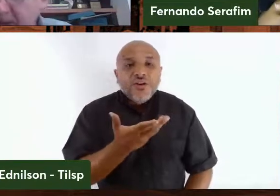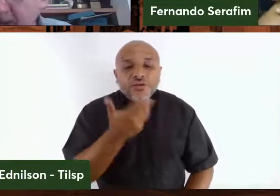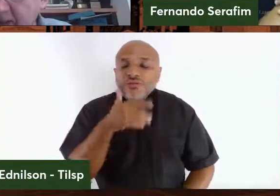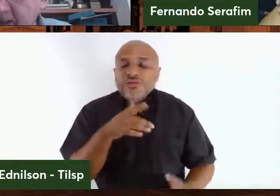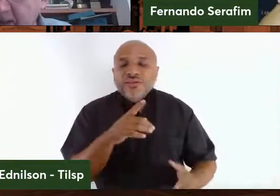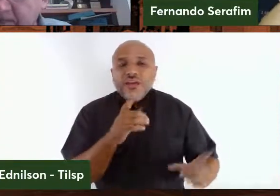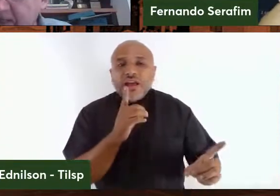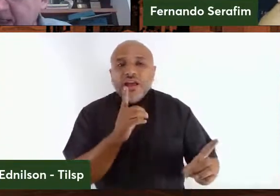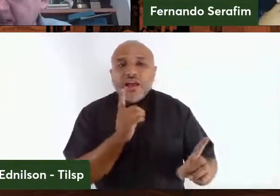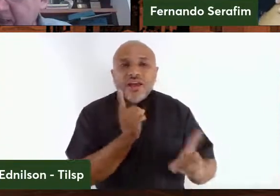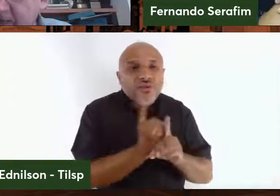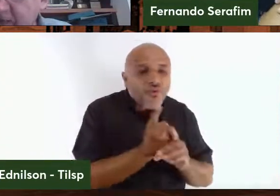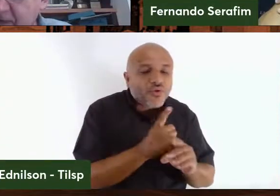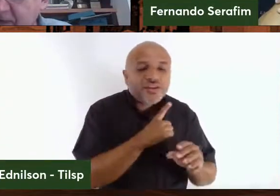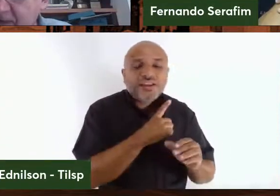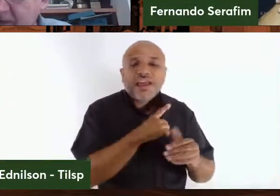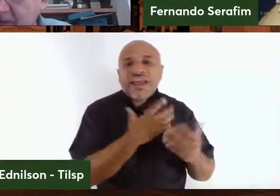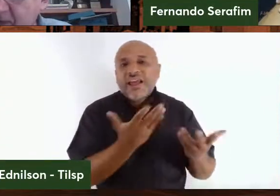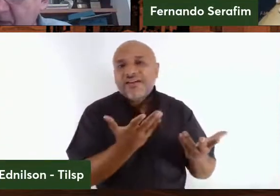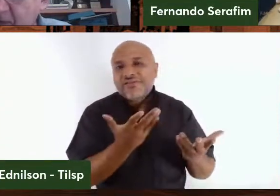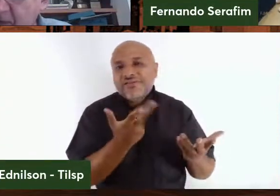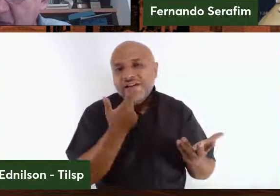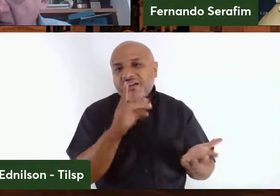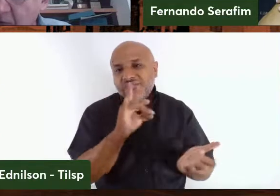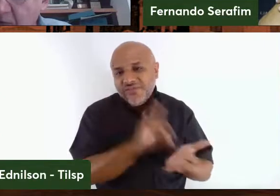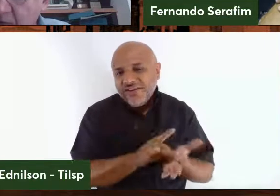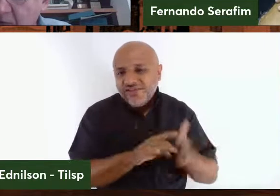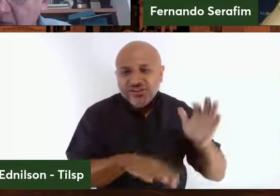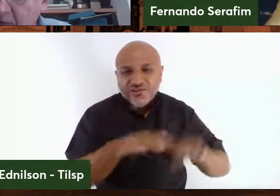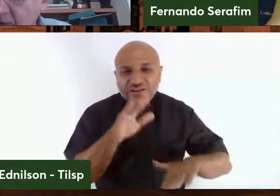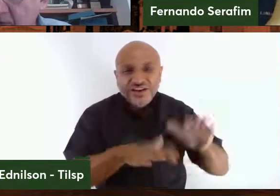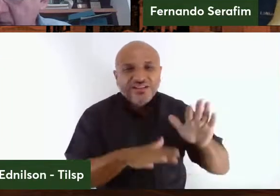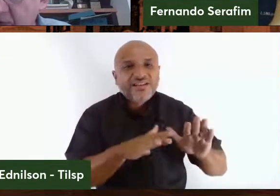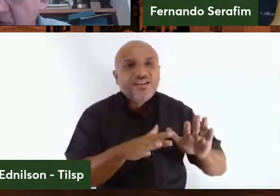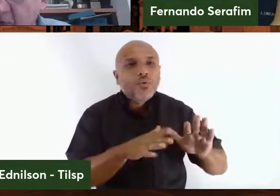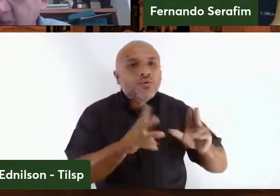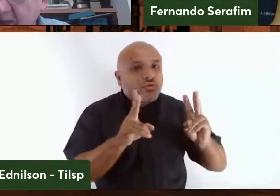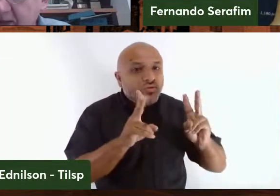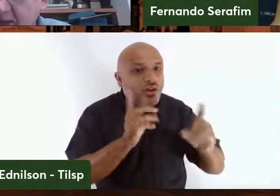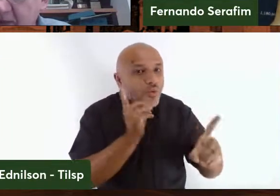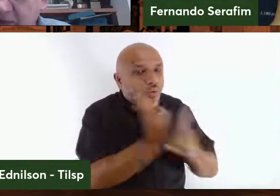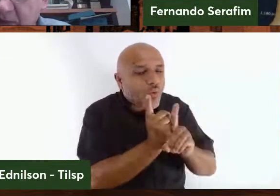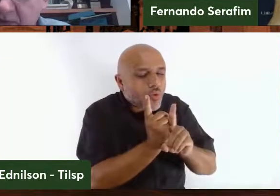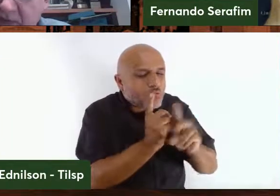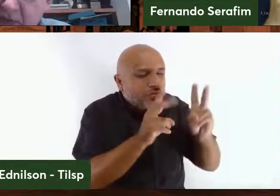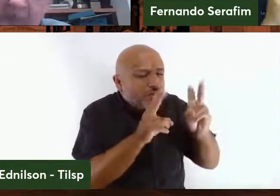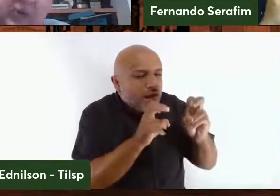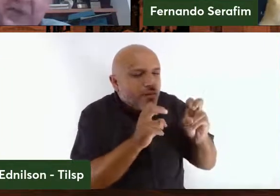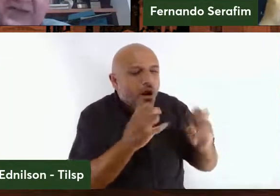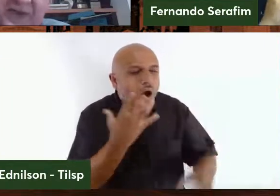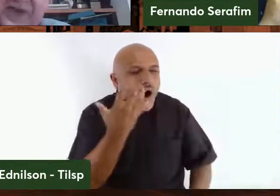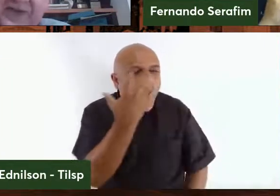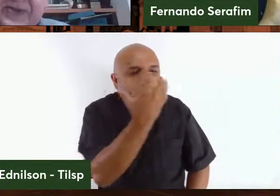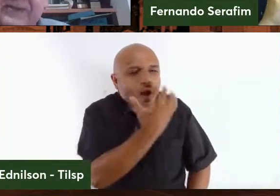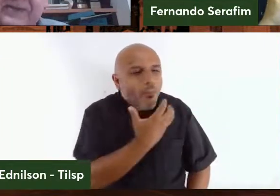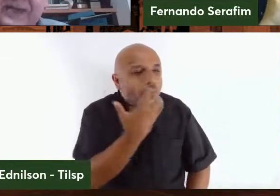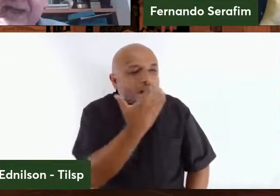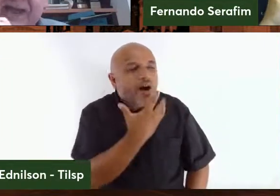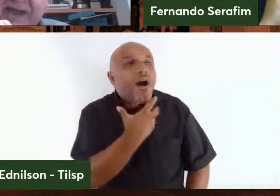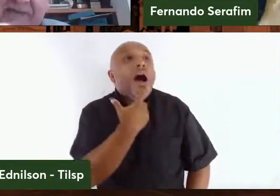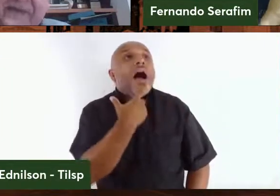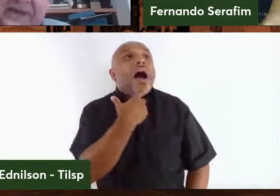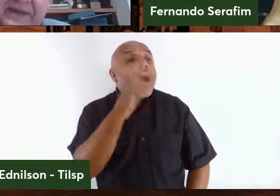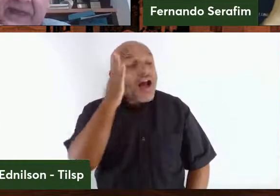encontra... Na verdade, quando eu encontro o título de um romance, eu descubro o romance que eu quero